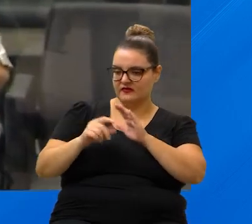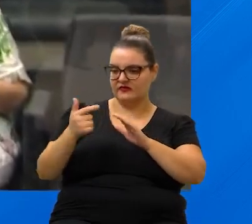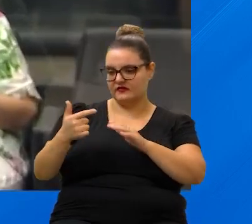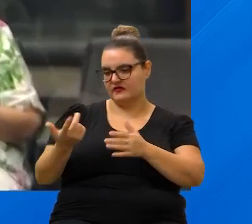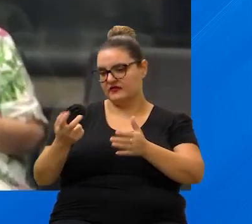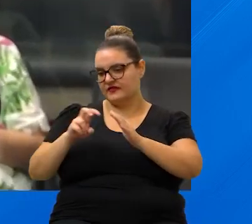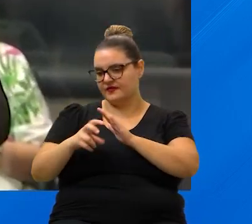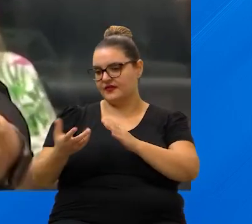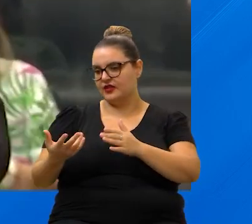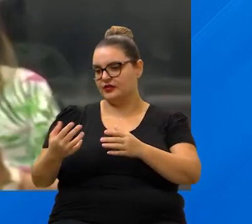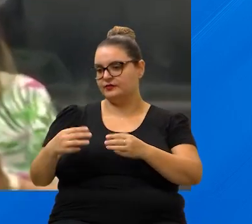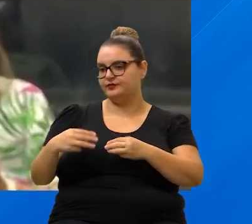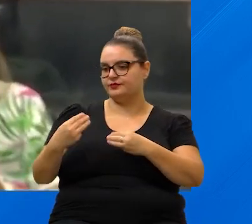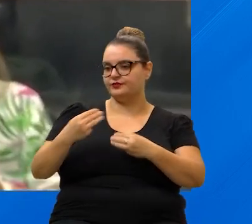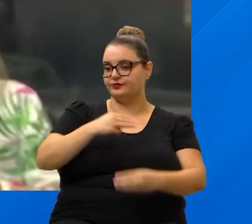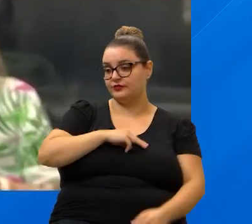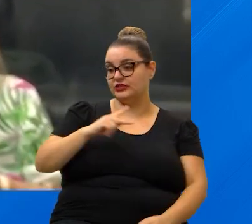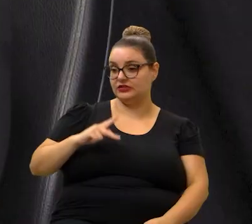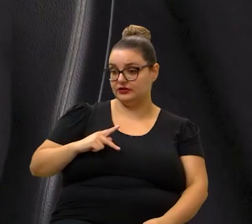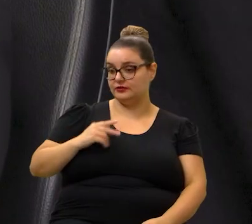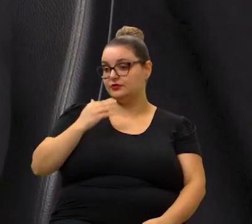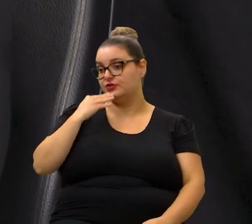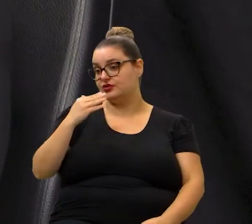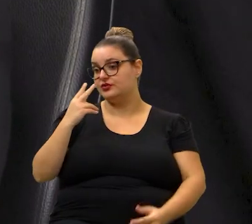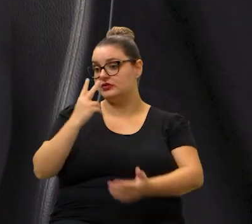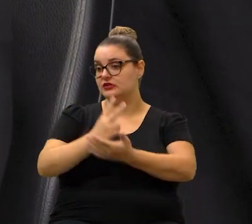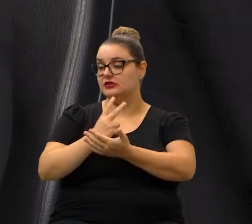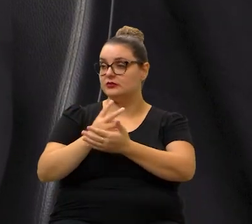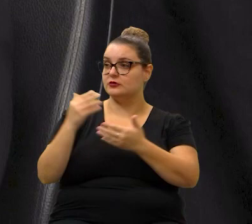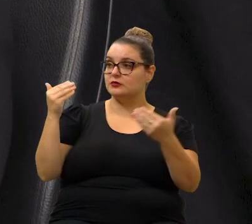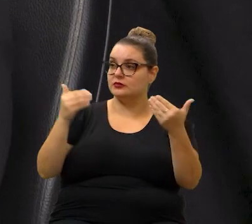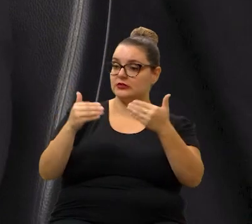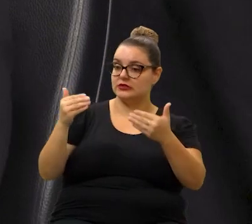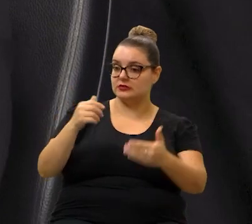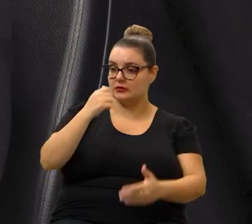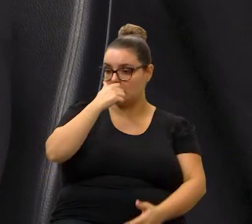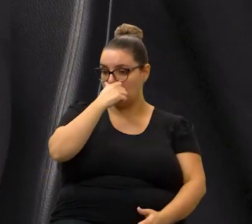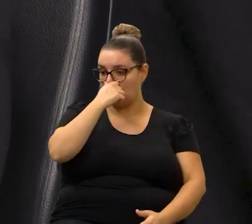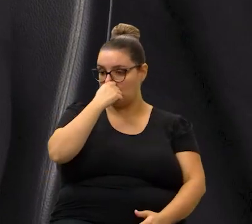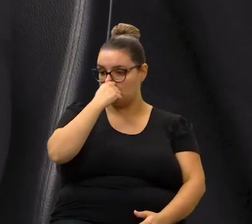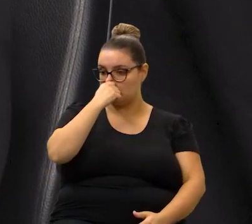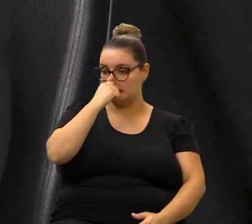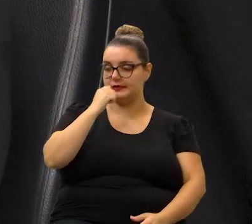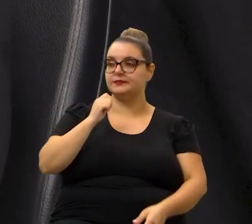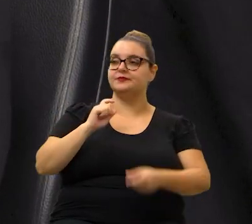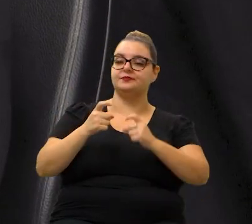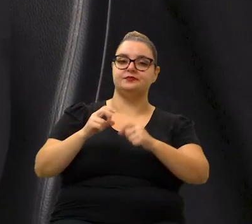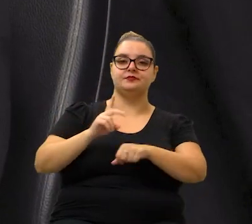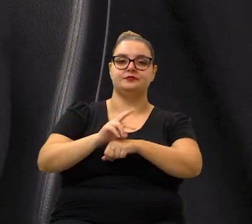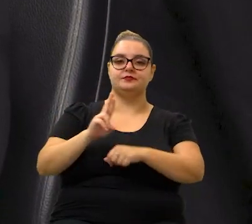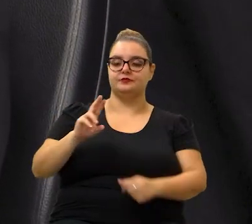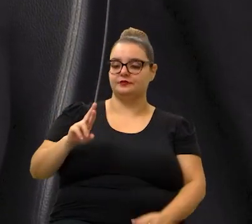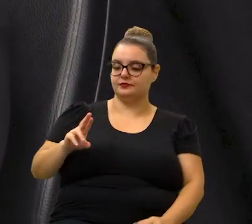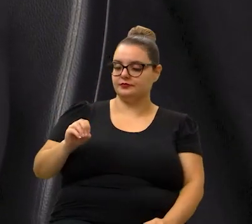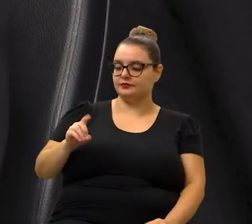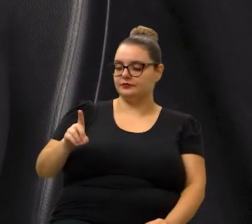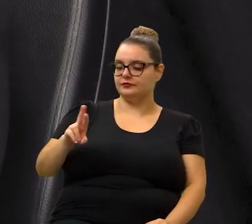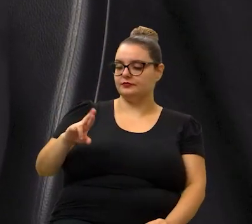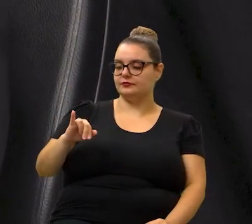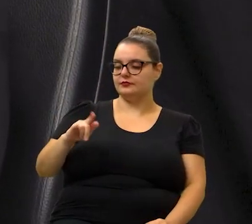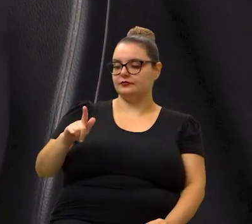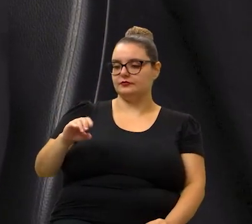na época o Ministério Público também sempre pediu para nós participarmos das reuniões junto ao Dr Rodrigo promotor